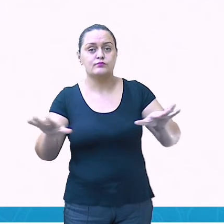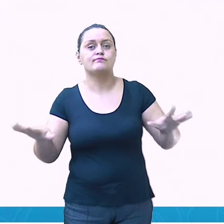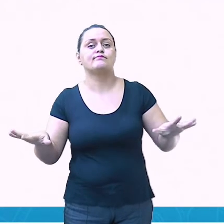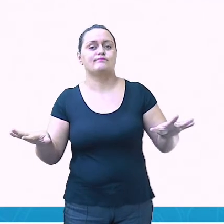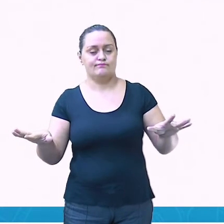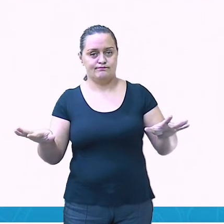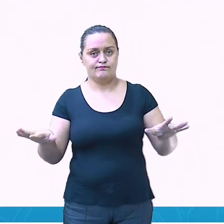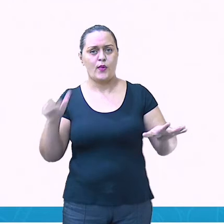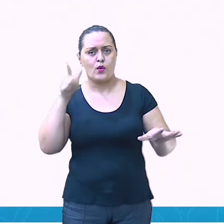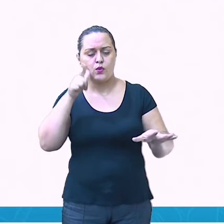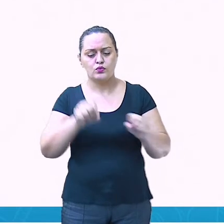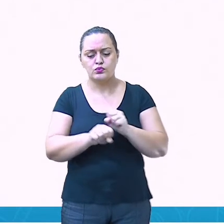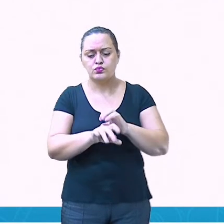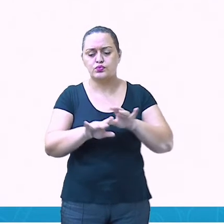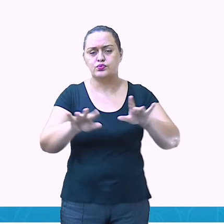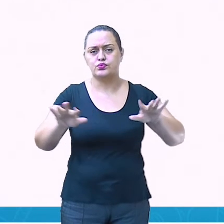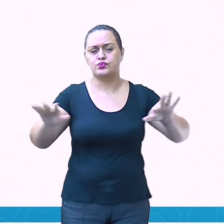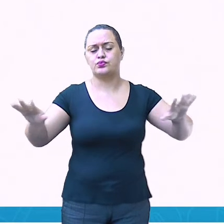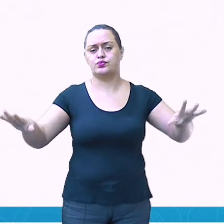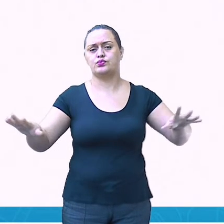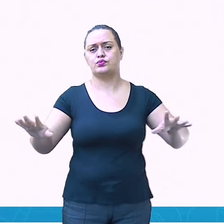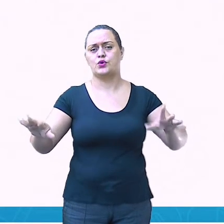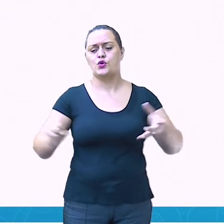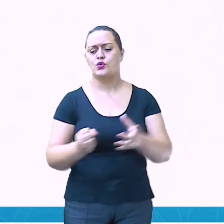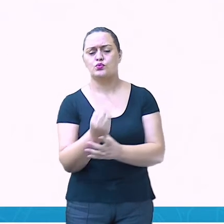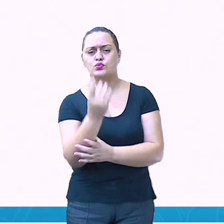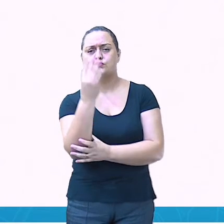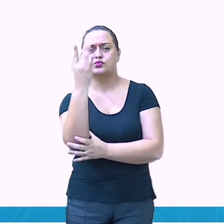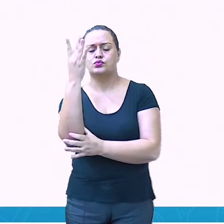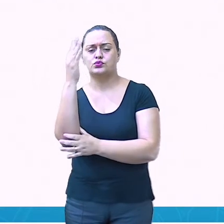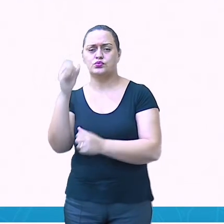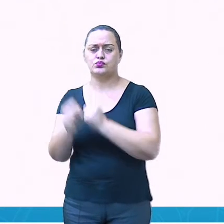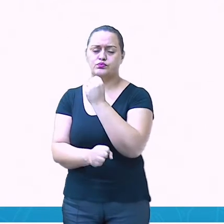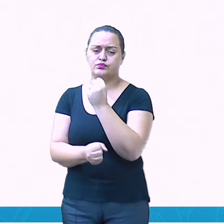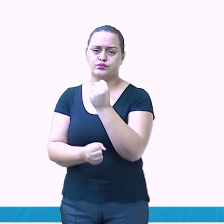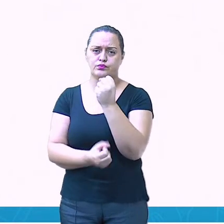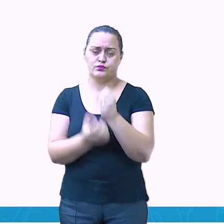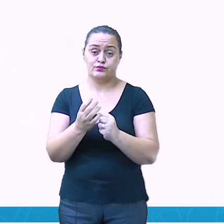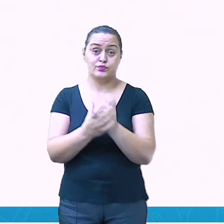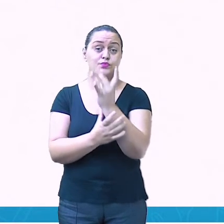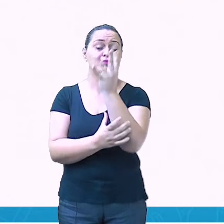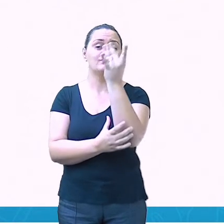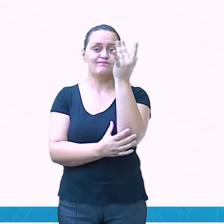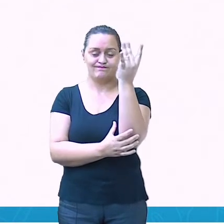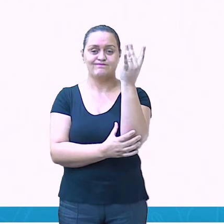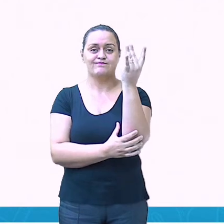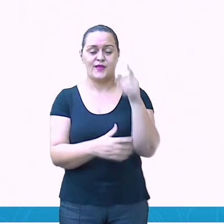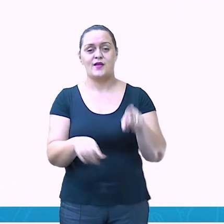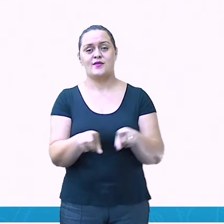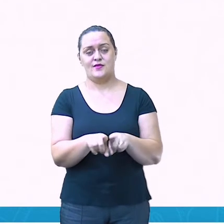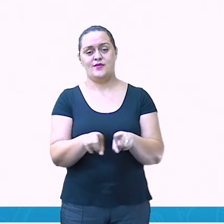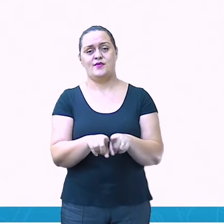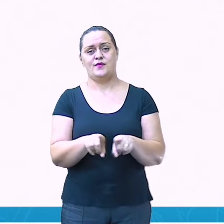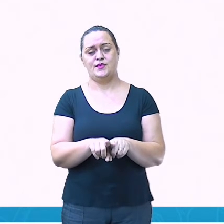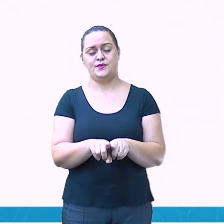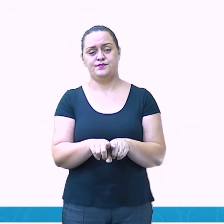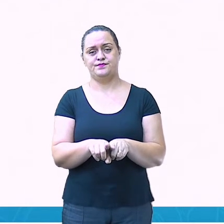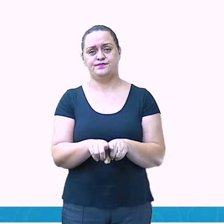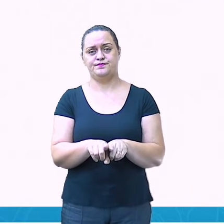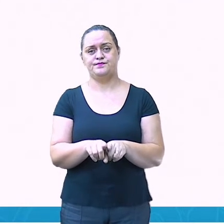consiga modificar os espaços e trazer essa espécie de volta. Ah, professora, mas não tem mais nada dessa